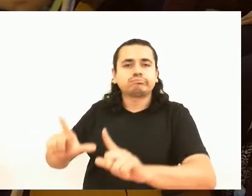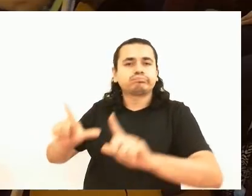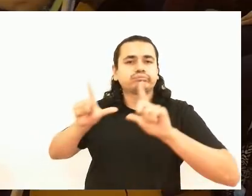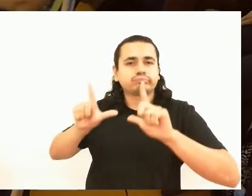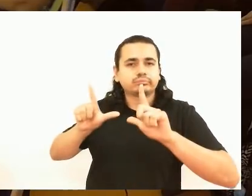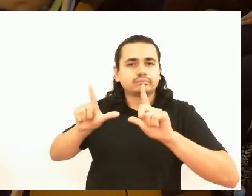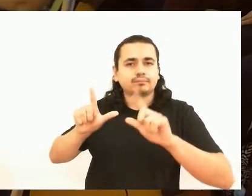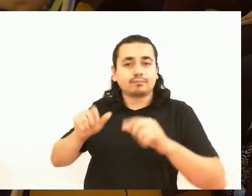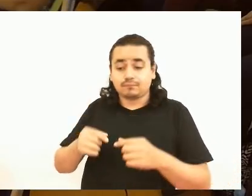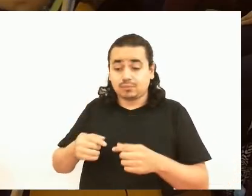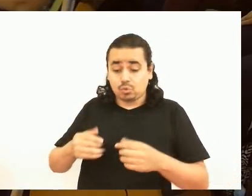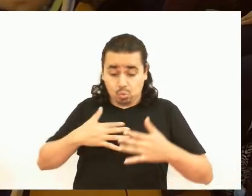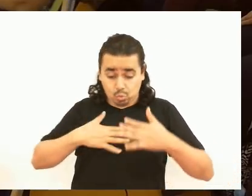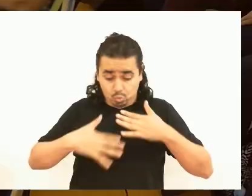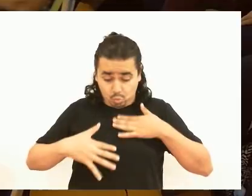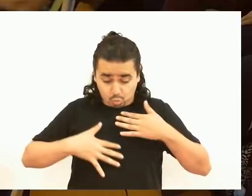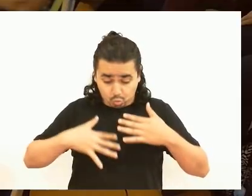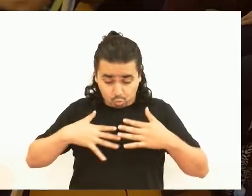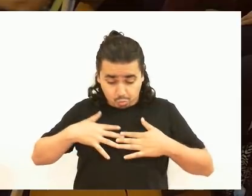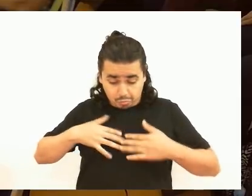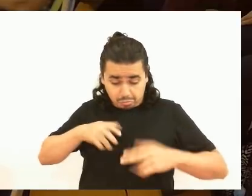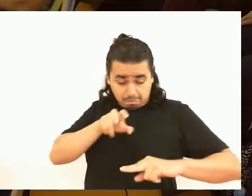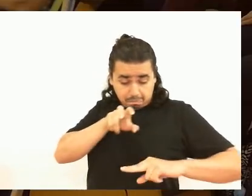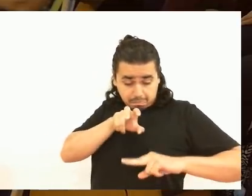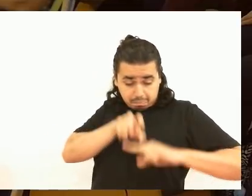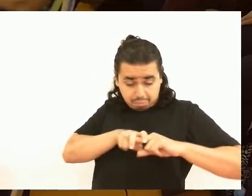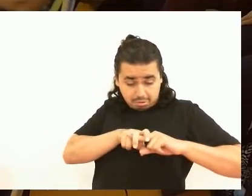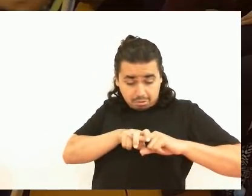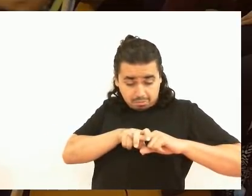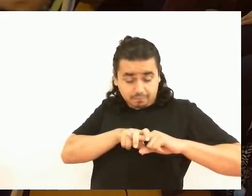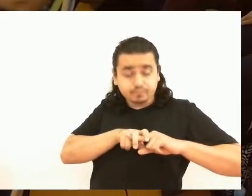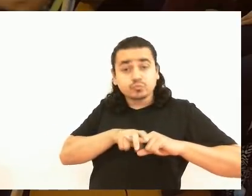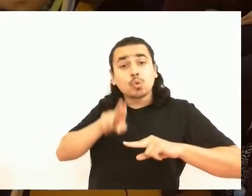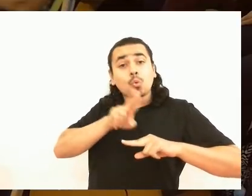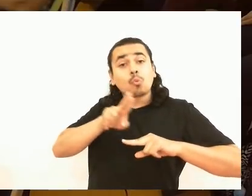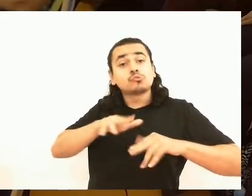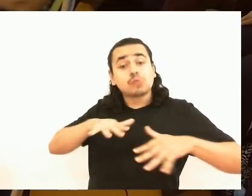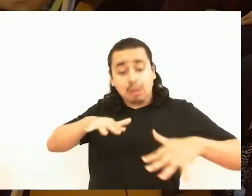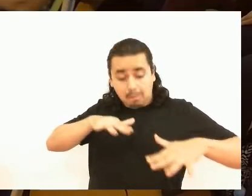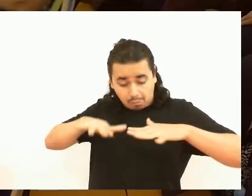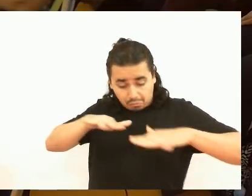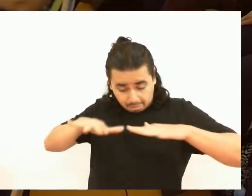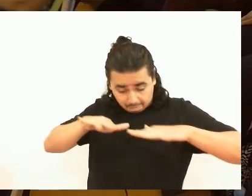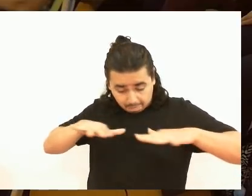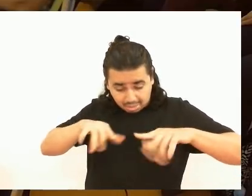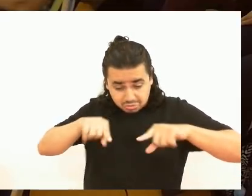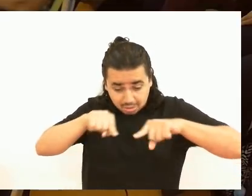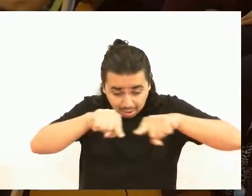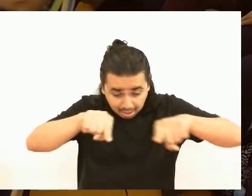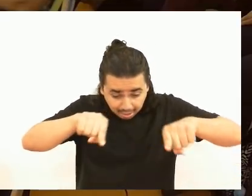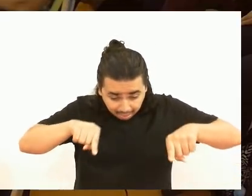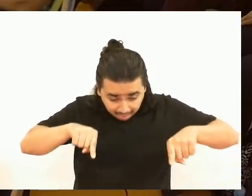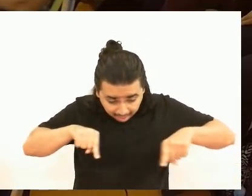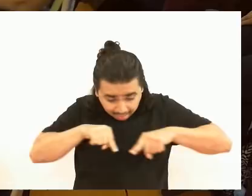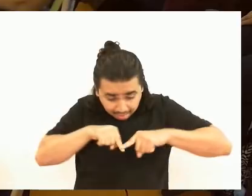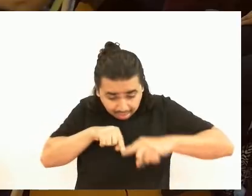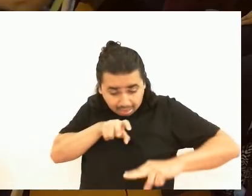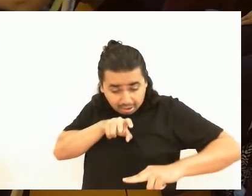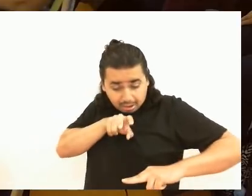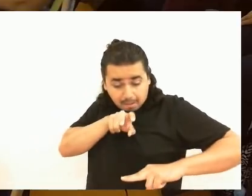então esse corpo sentado que usufrui do movimento quadriculado